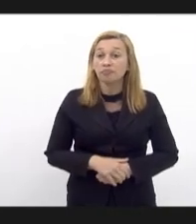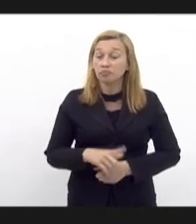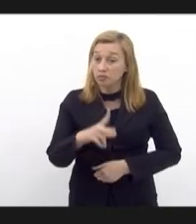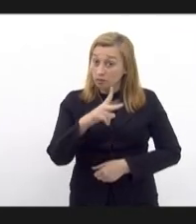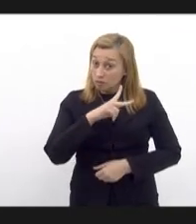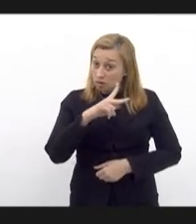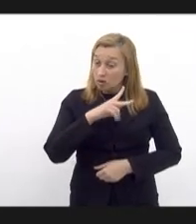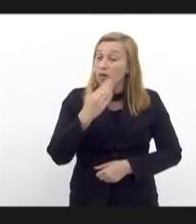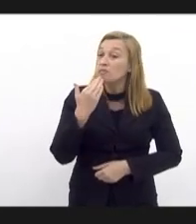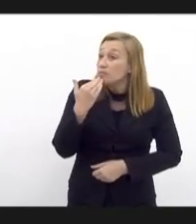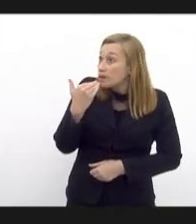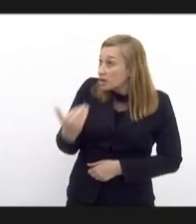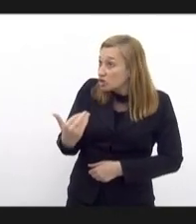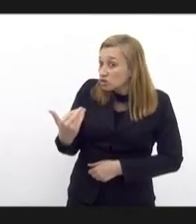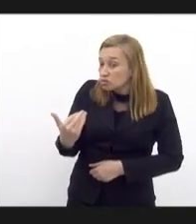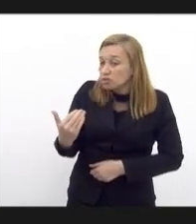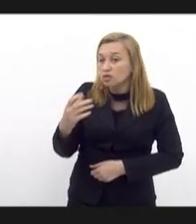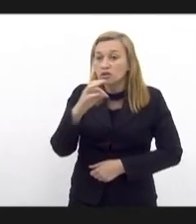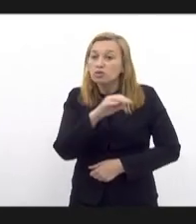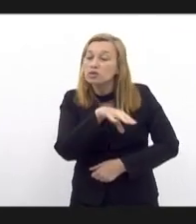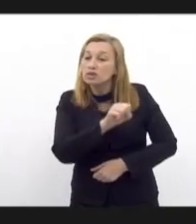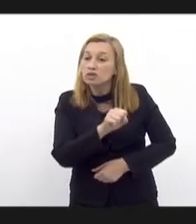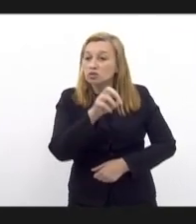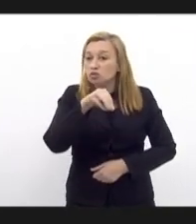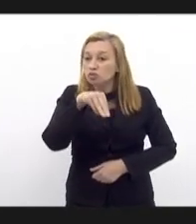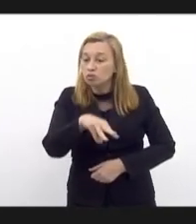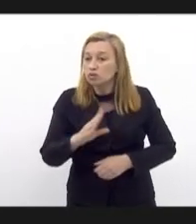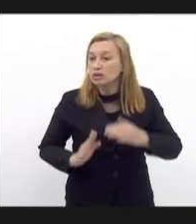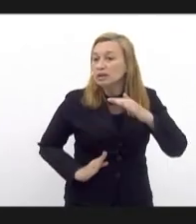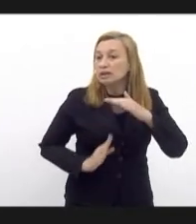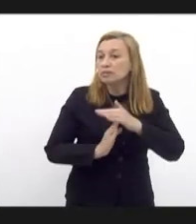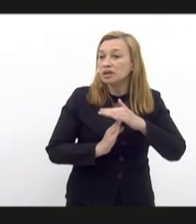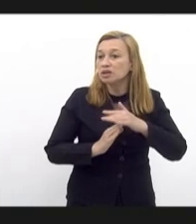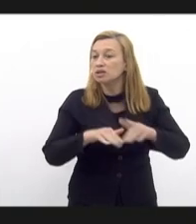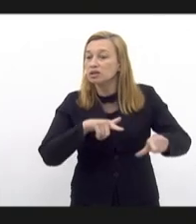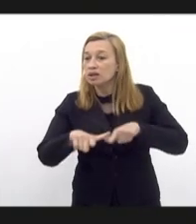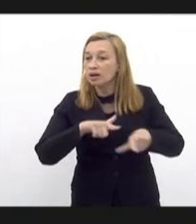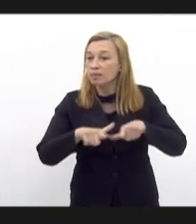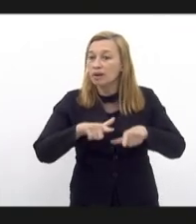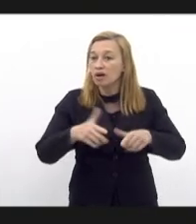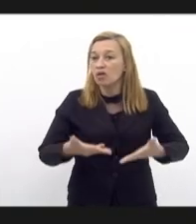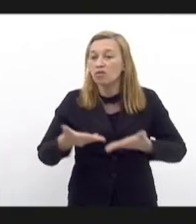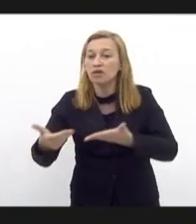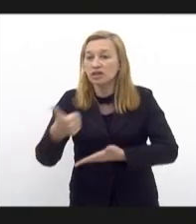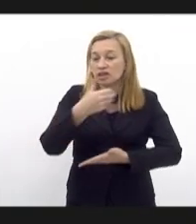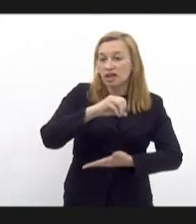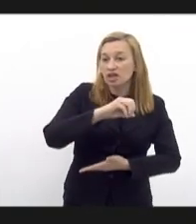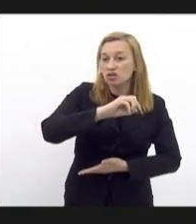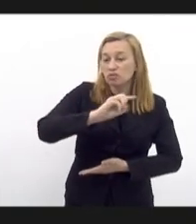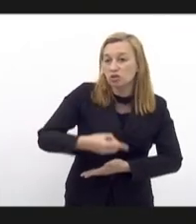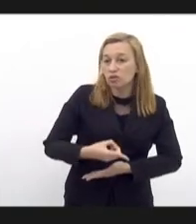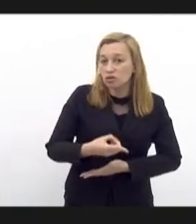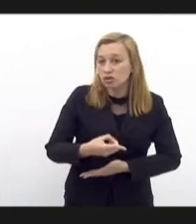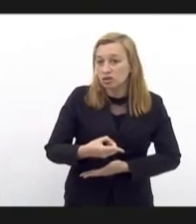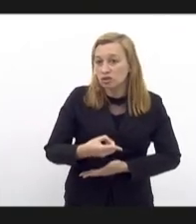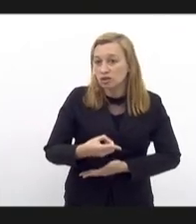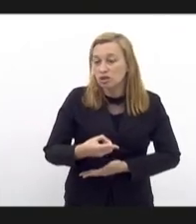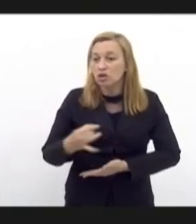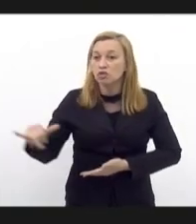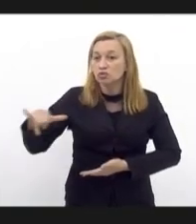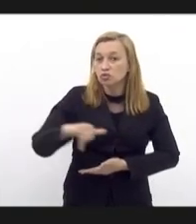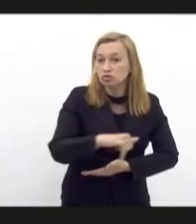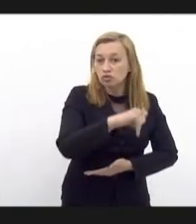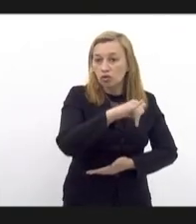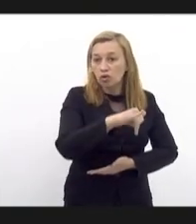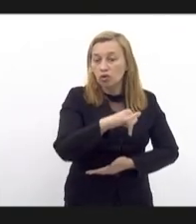particular, sugerimos que o Santos Dumont tenha como limites operacionais a oferta de 10 milhões de assentos ano nos voos